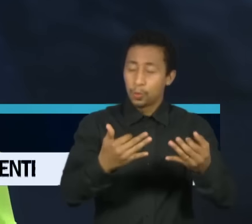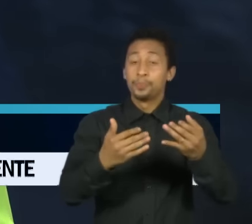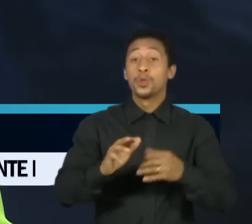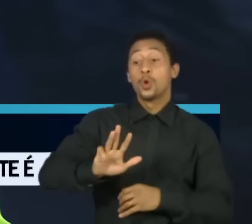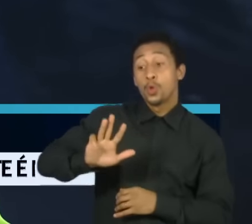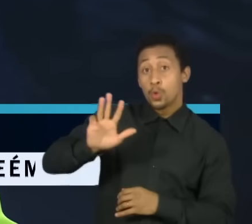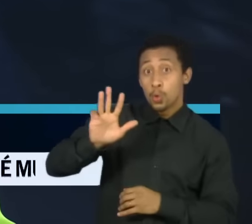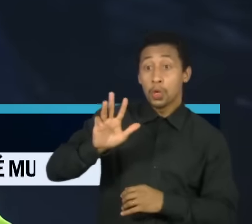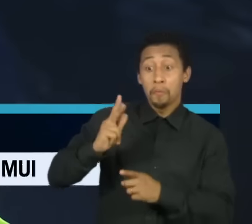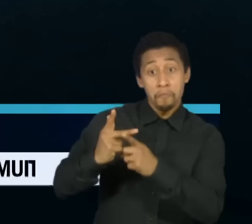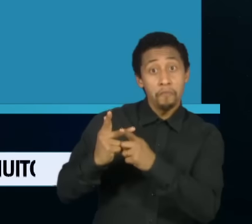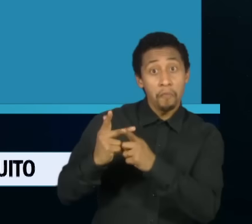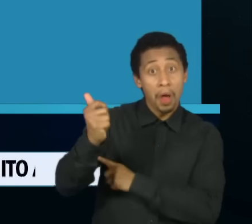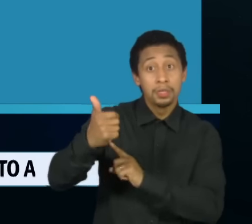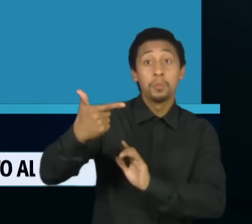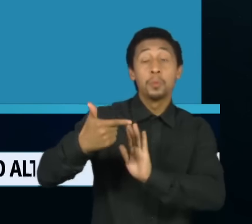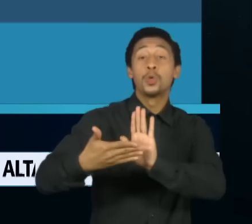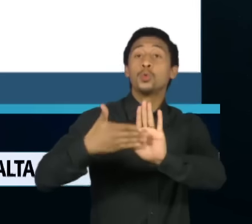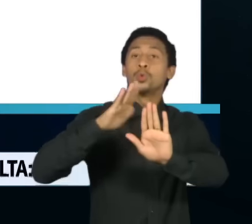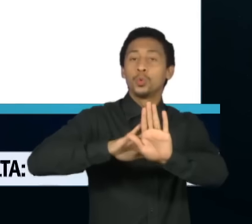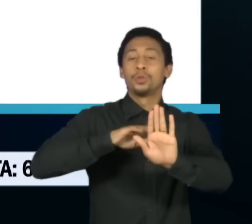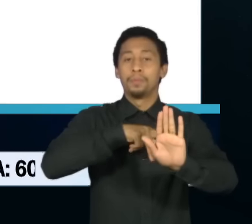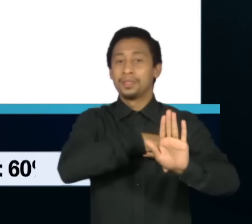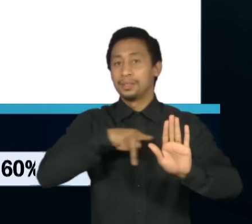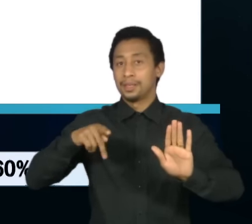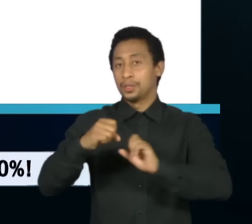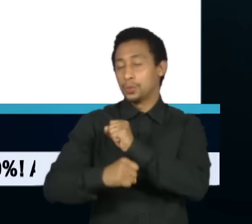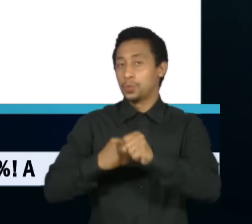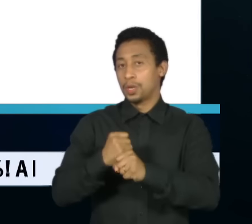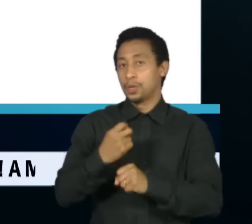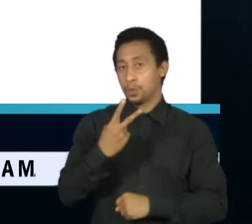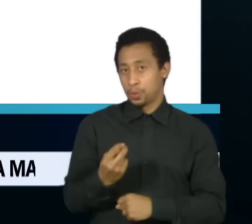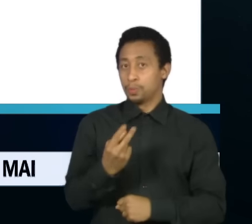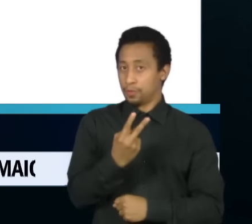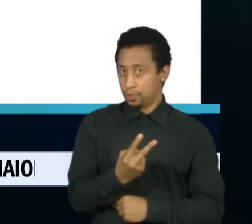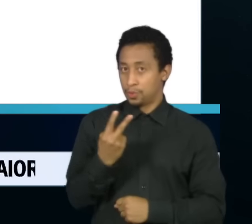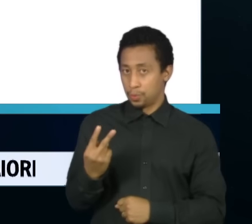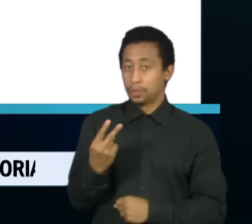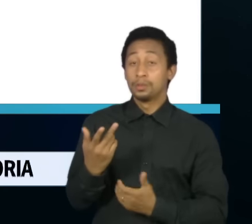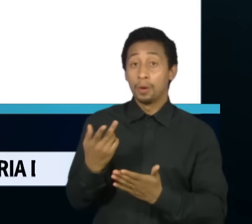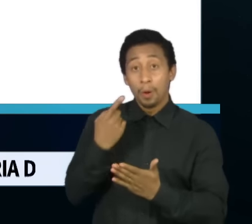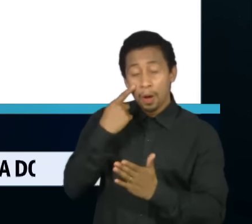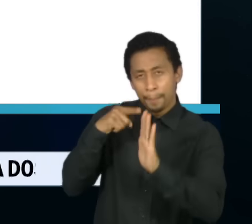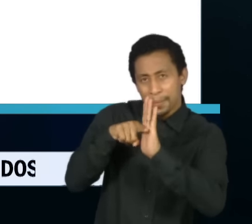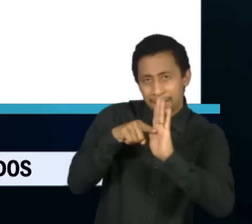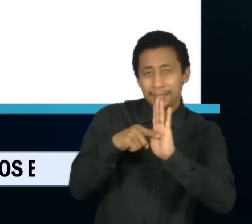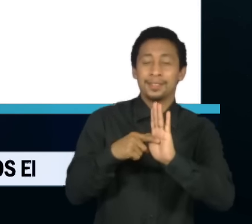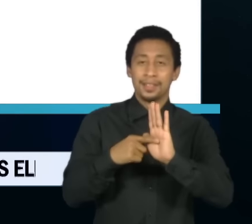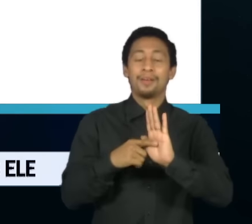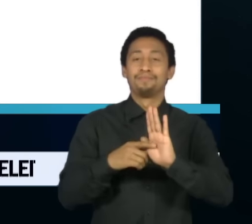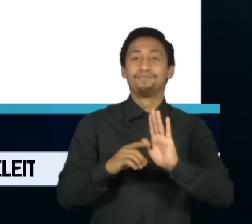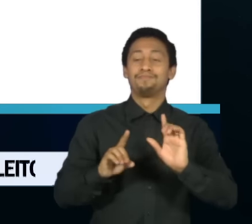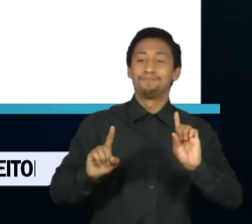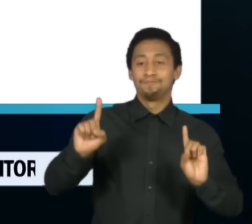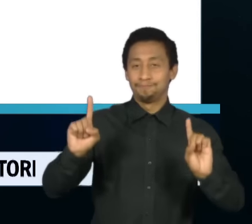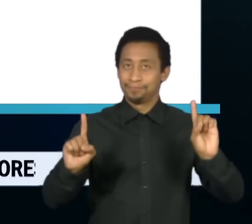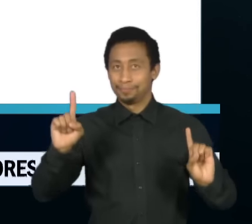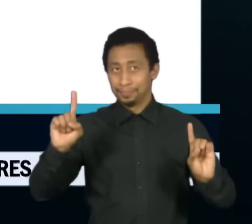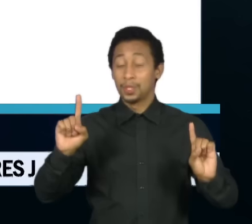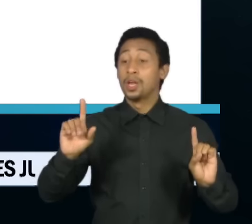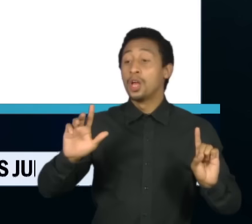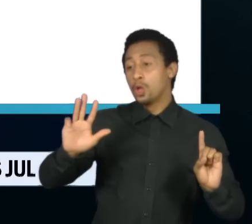de 2022. A pesquisa realizou duas simulações. Na primeira, Lula aparece com 48%